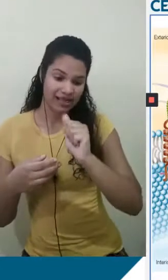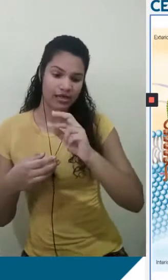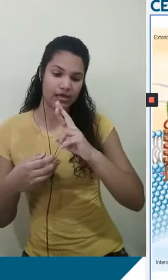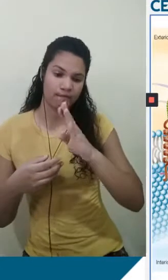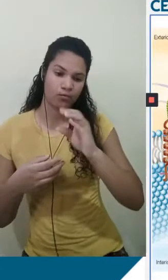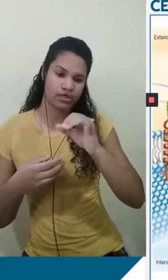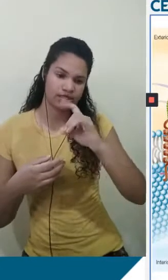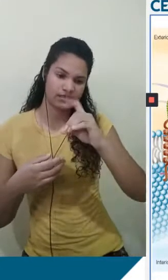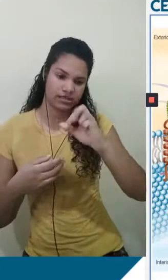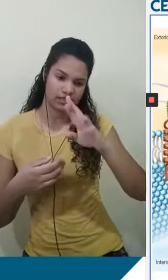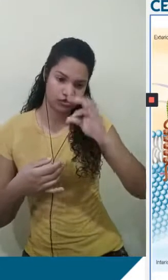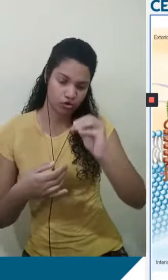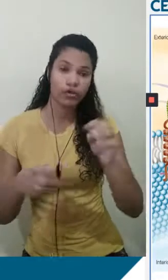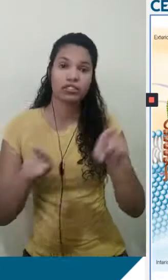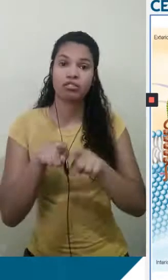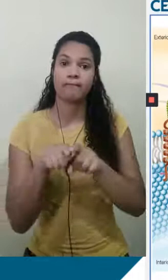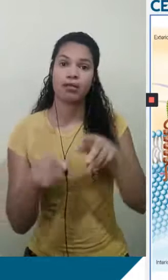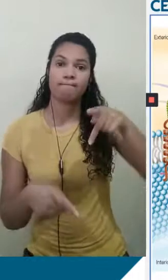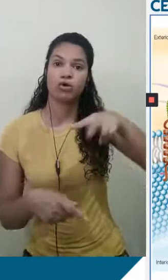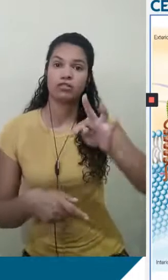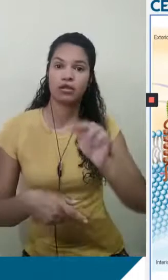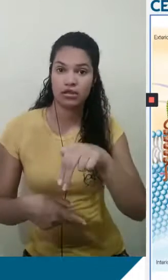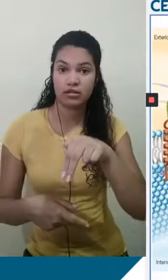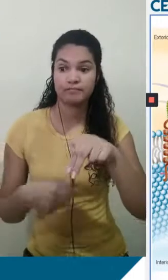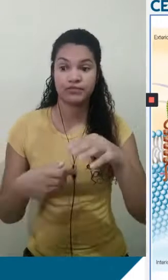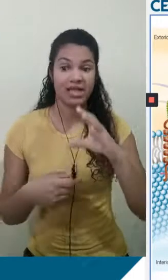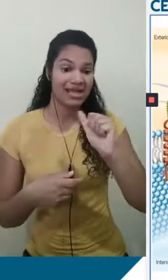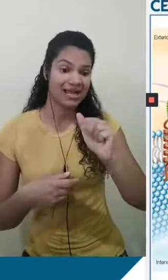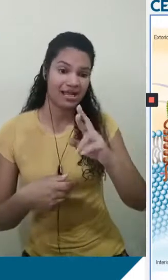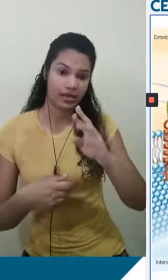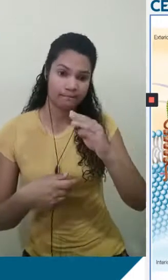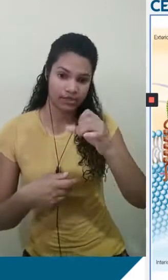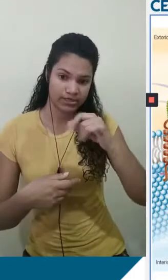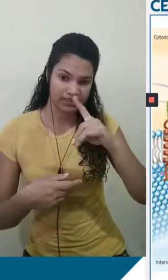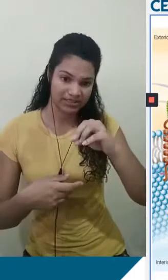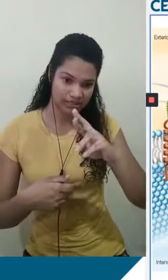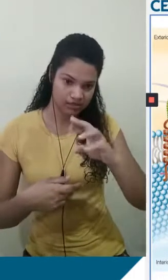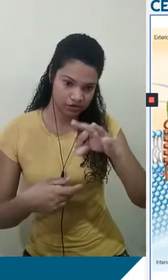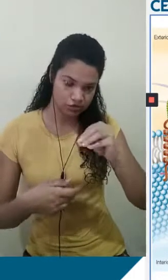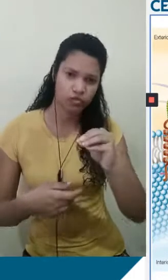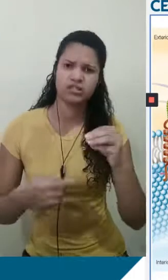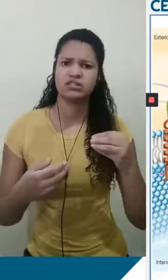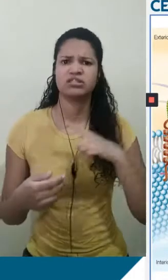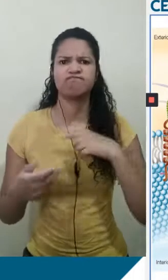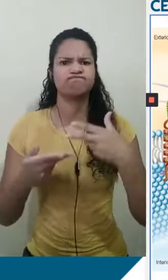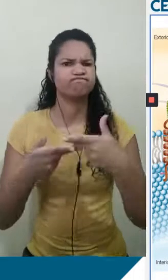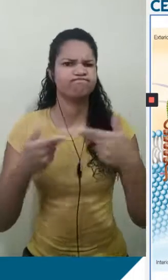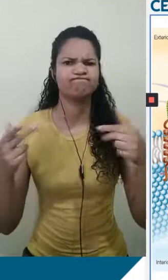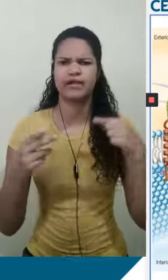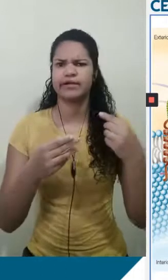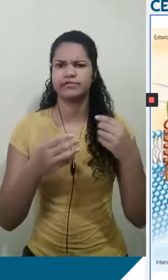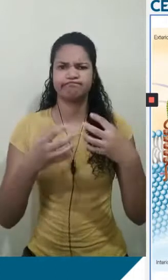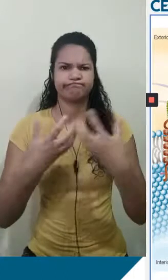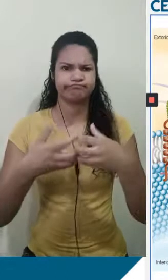relacionadas com o reconhecimento celular, para a junção de células.